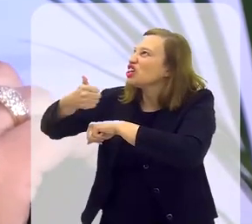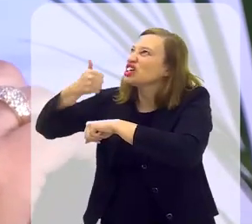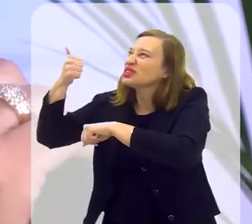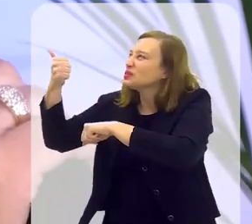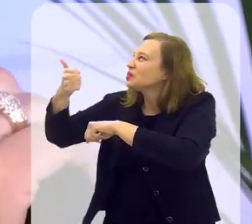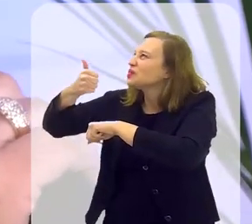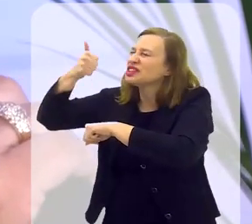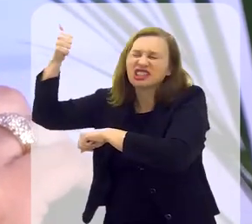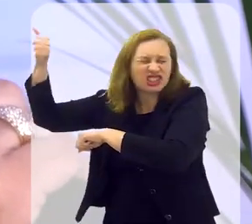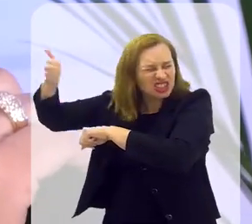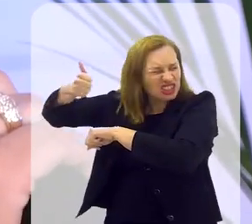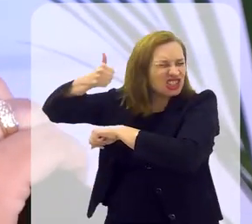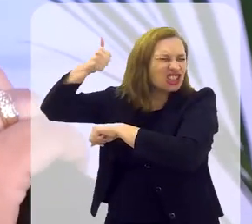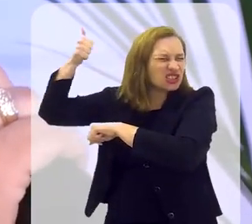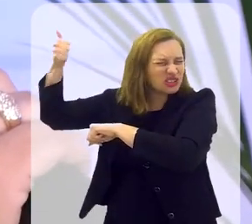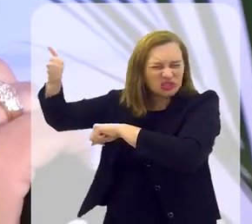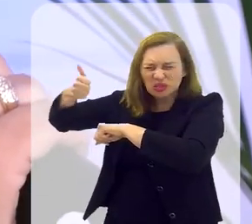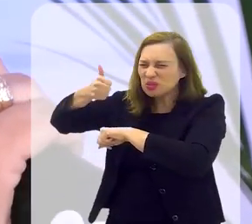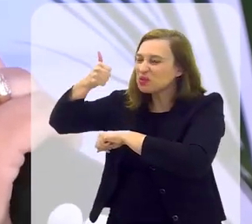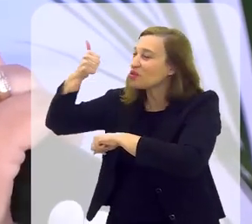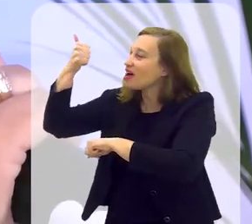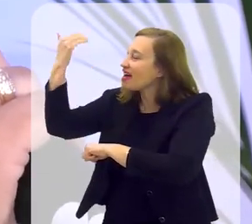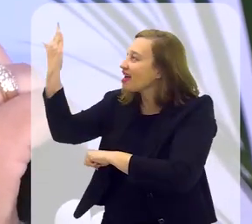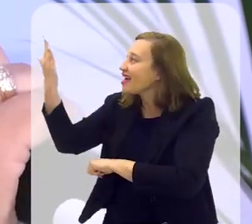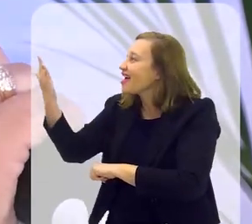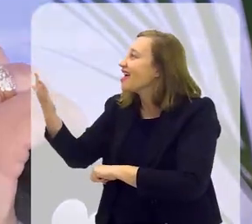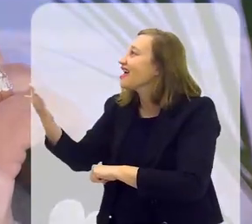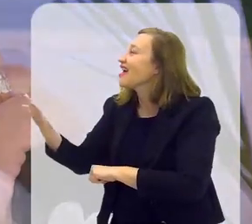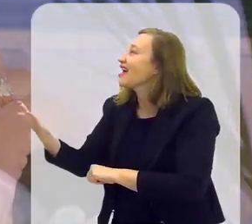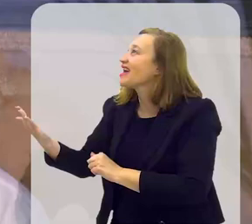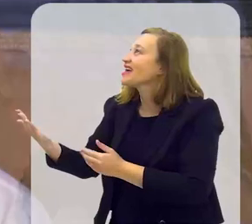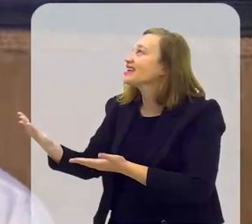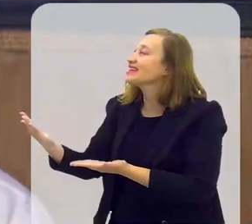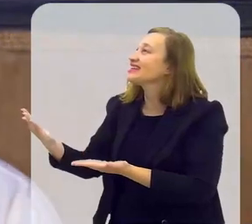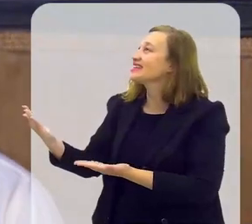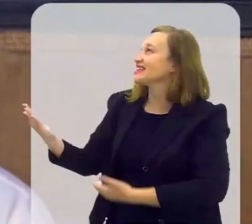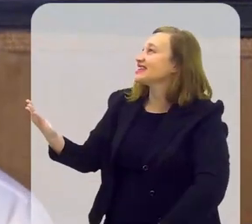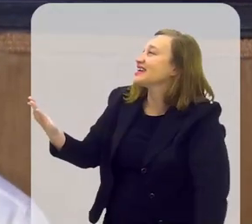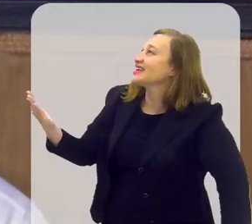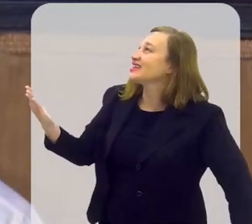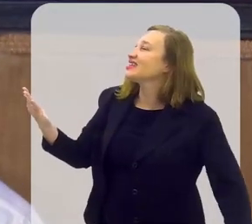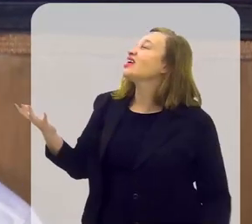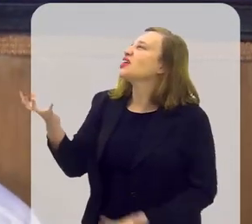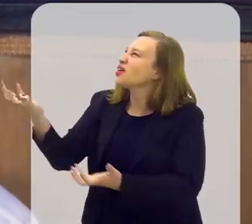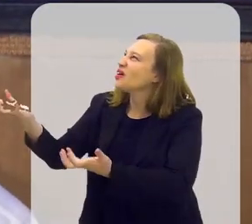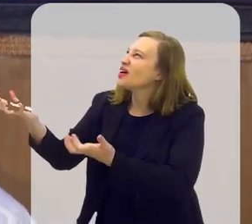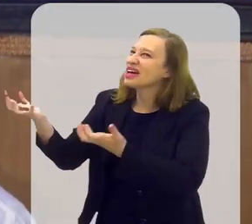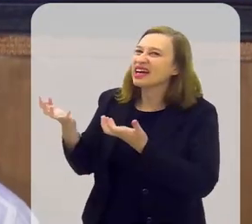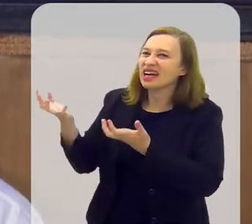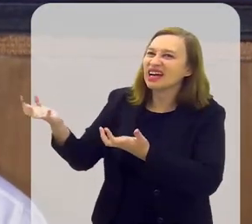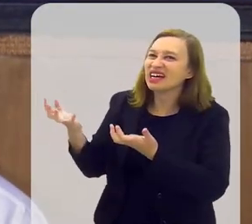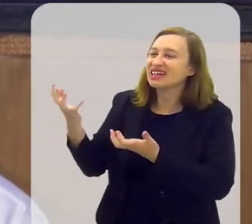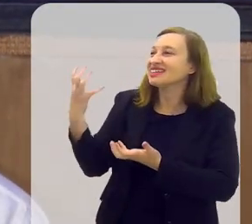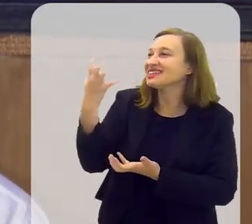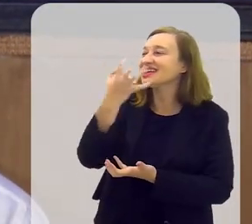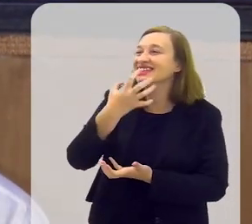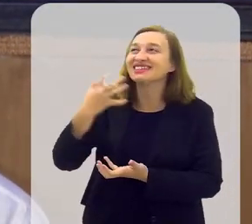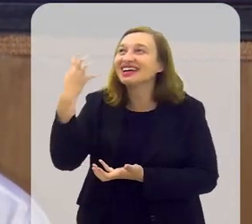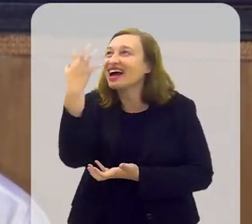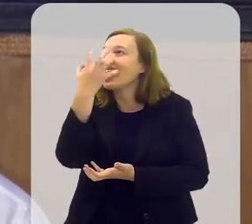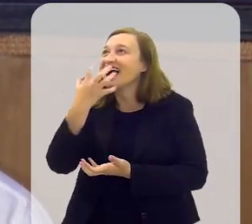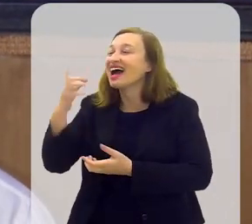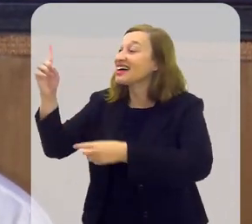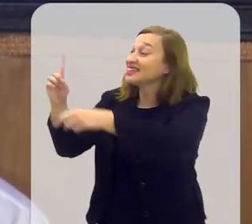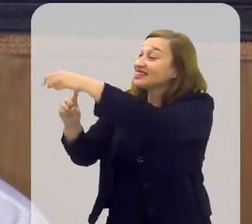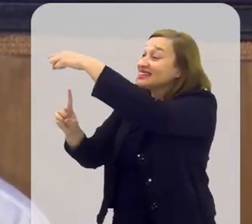o digno de louvor és eu quero cantar Santo